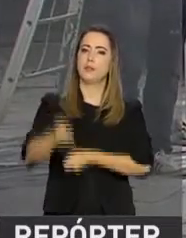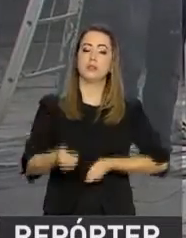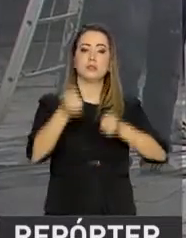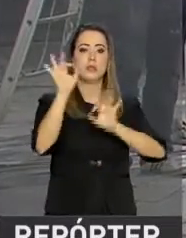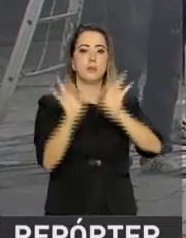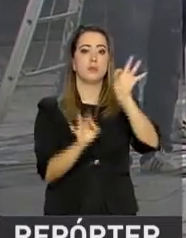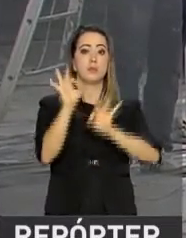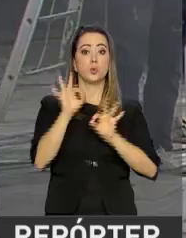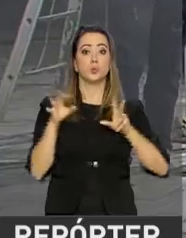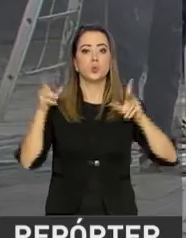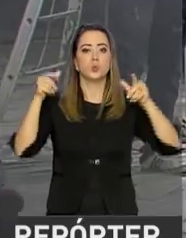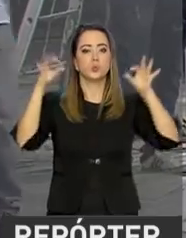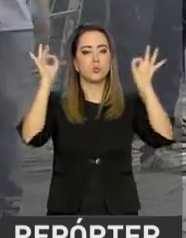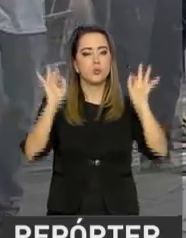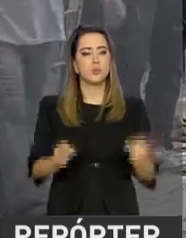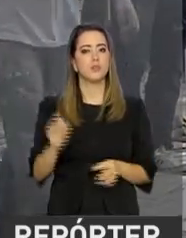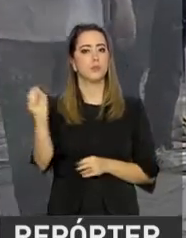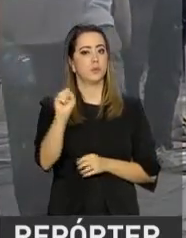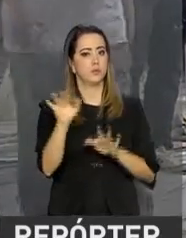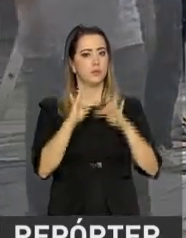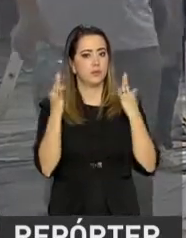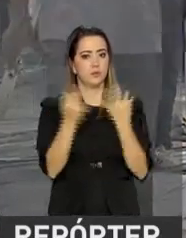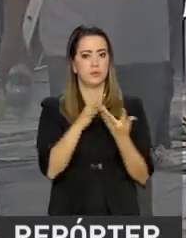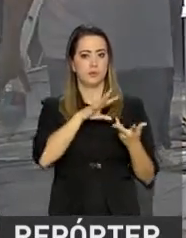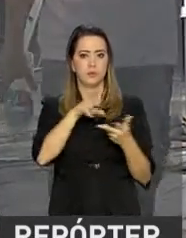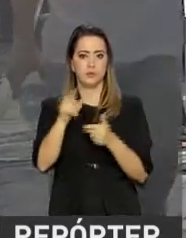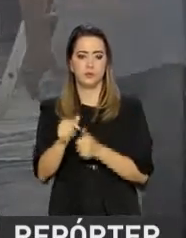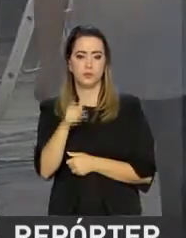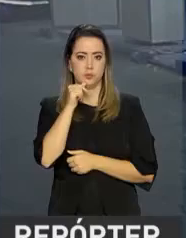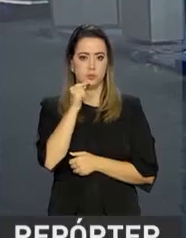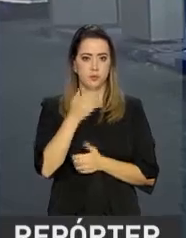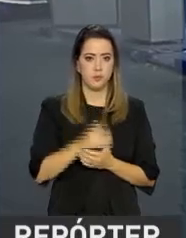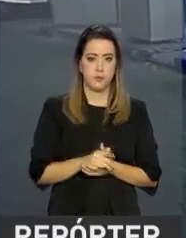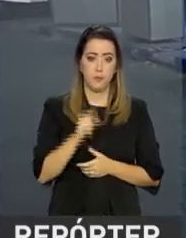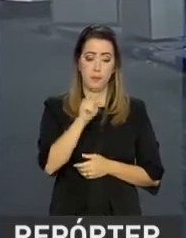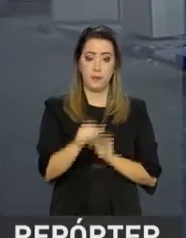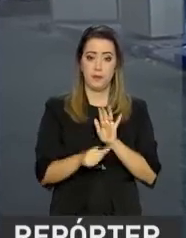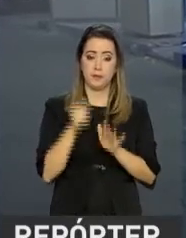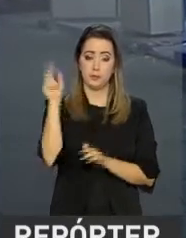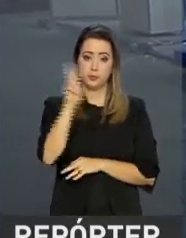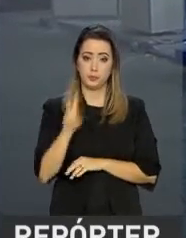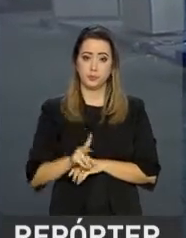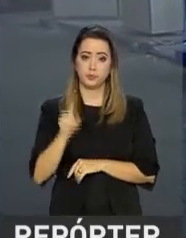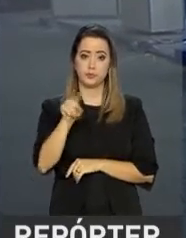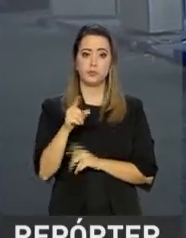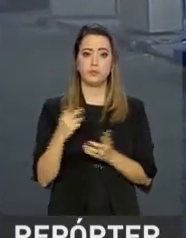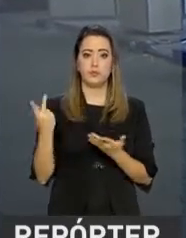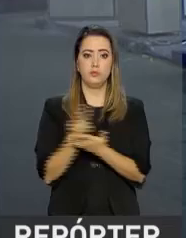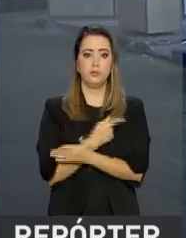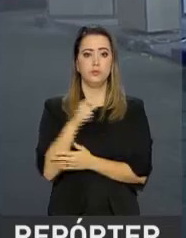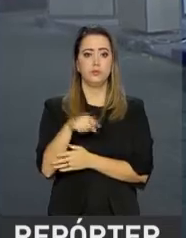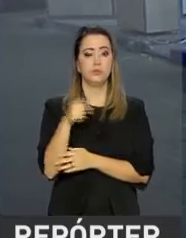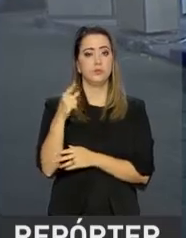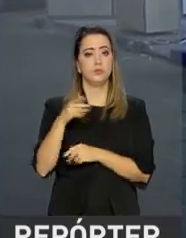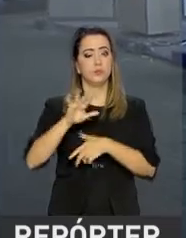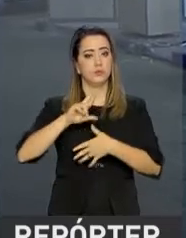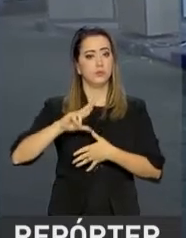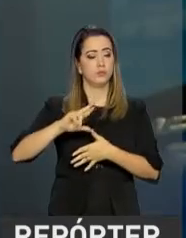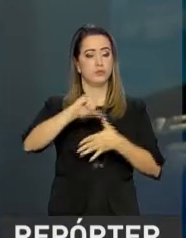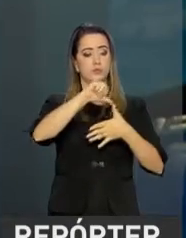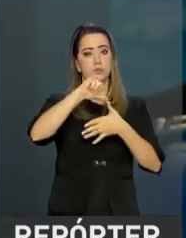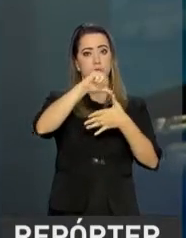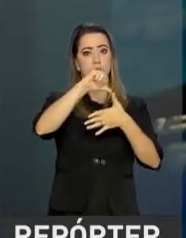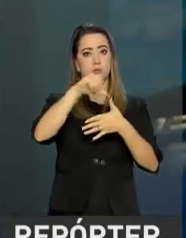deixar tudo pronto para a 8ª edição do fórum mundial da água que pela primeira vez vai ser realizado em um país do hemisfério sul